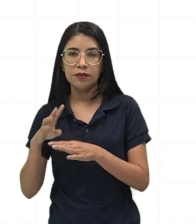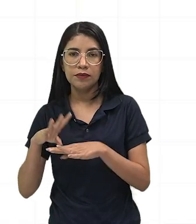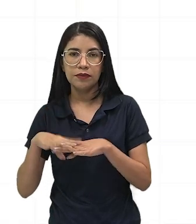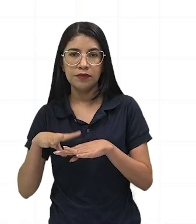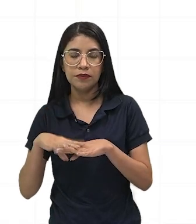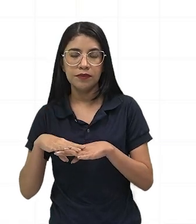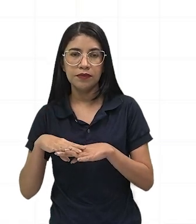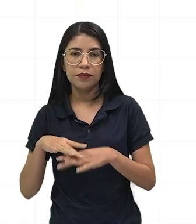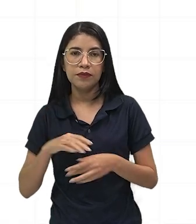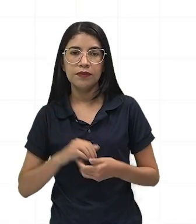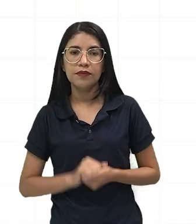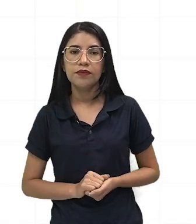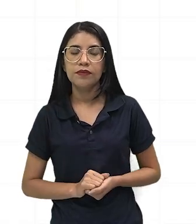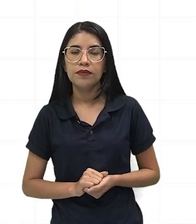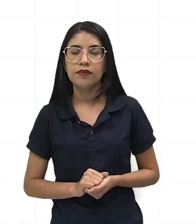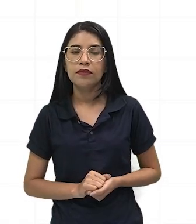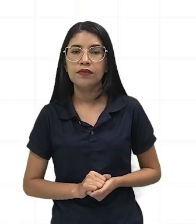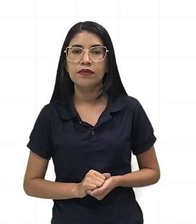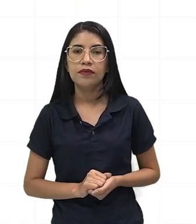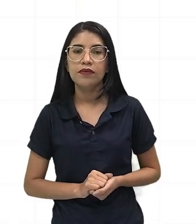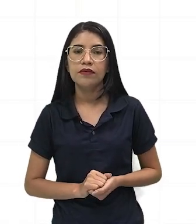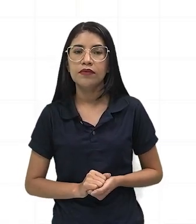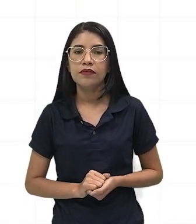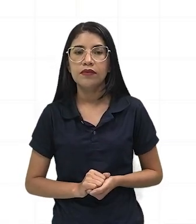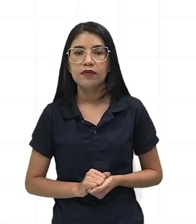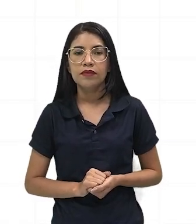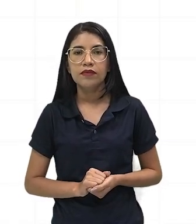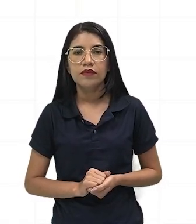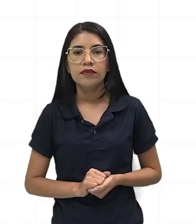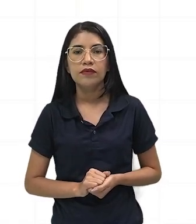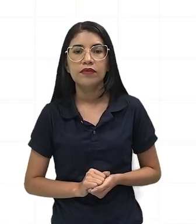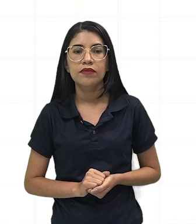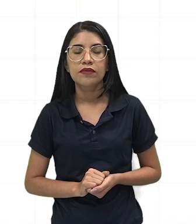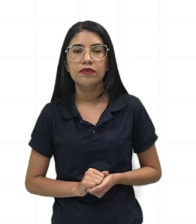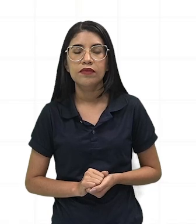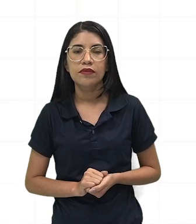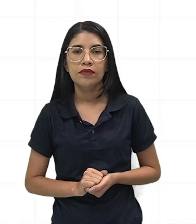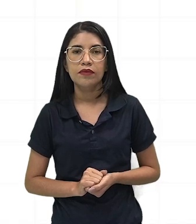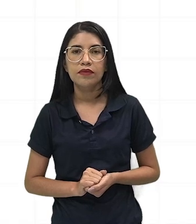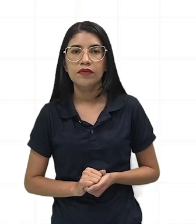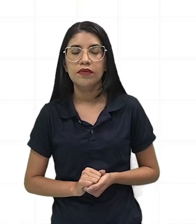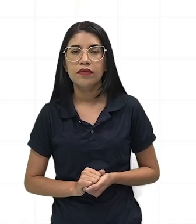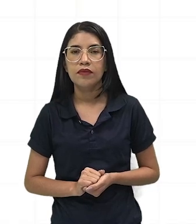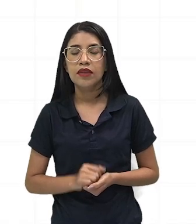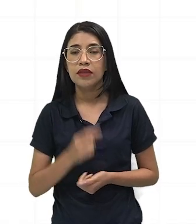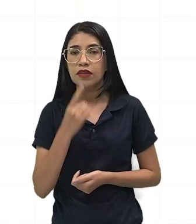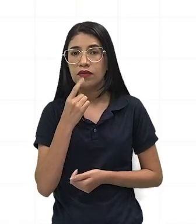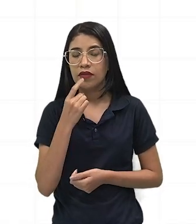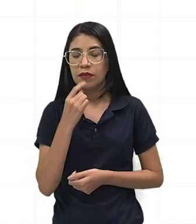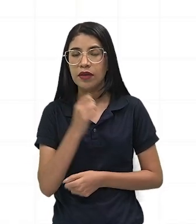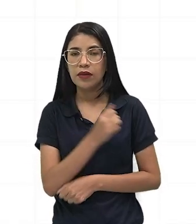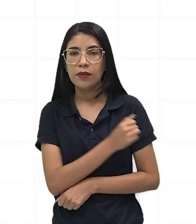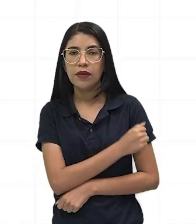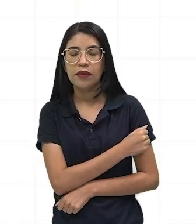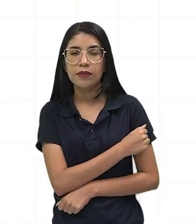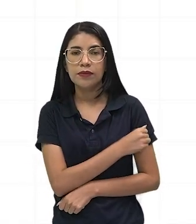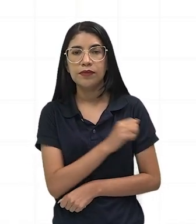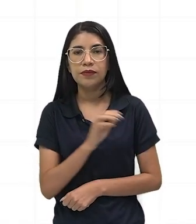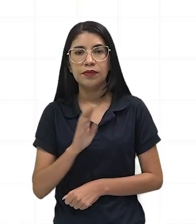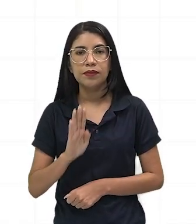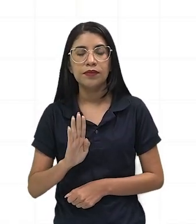matemática. Depois nós vimos aqui, ó, que de vermelho está o aluno B.